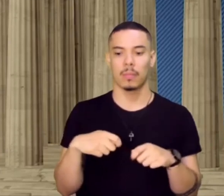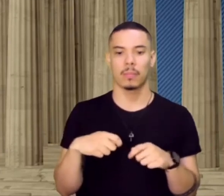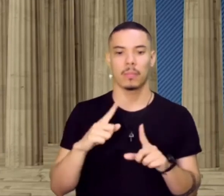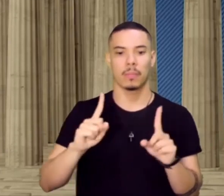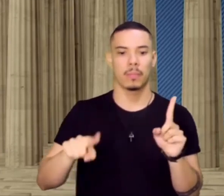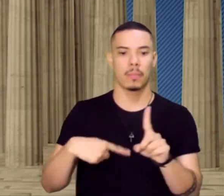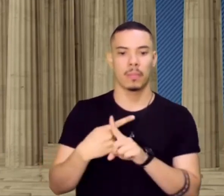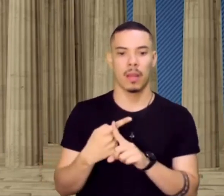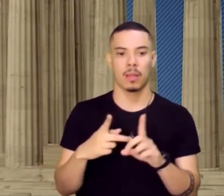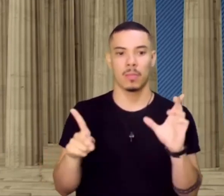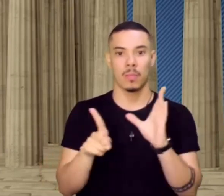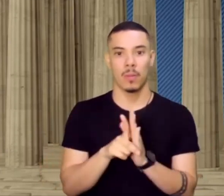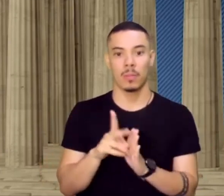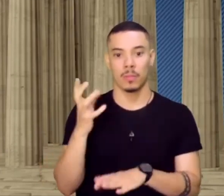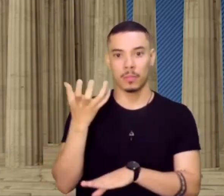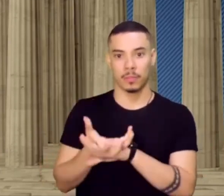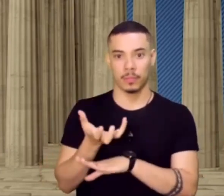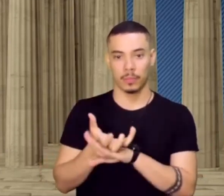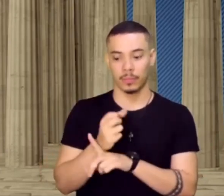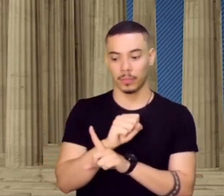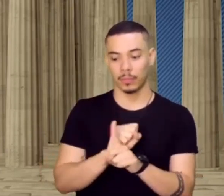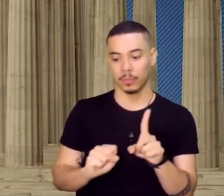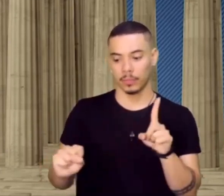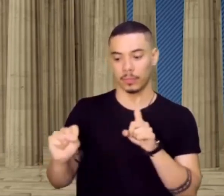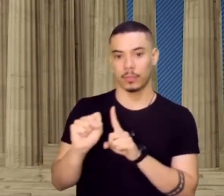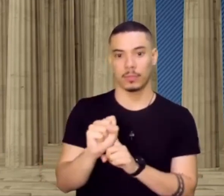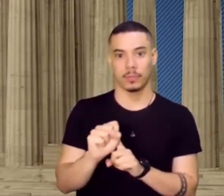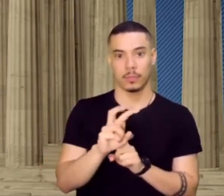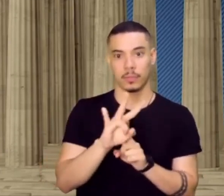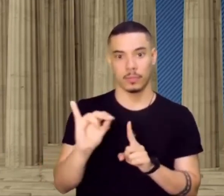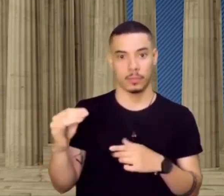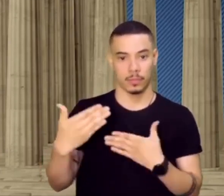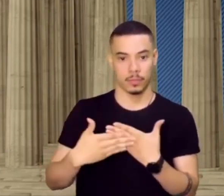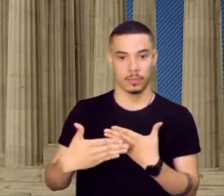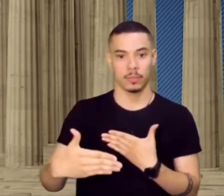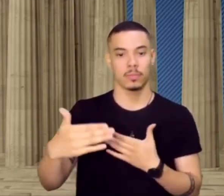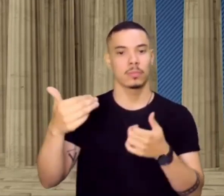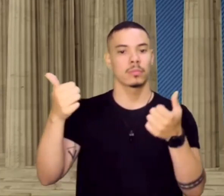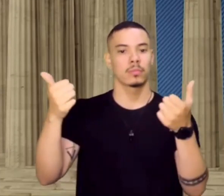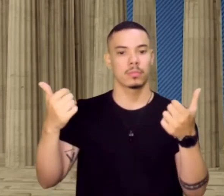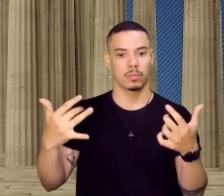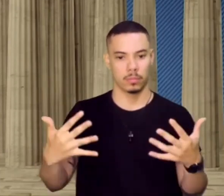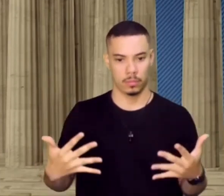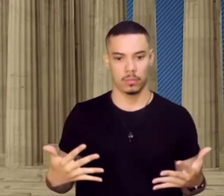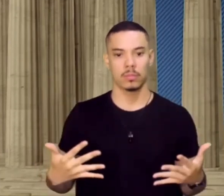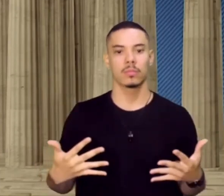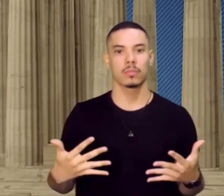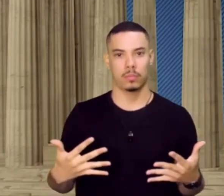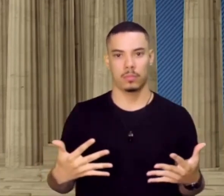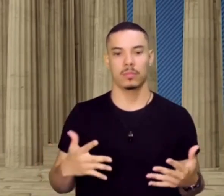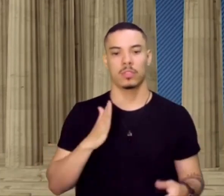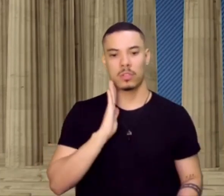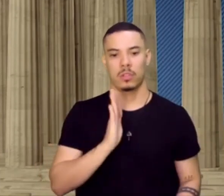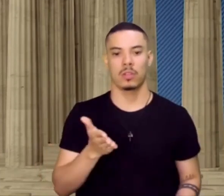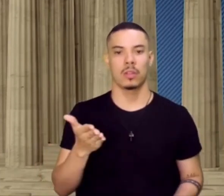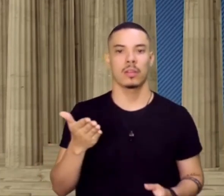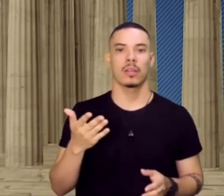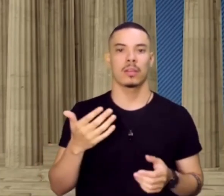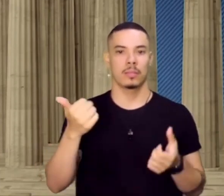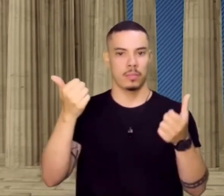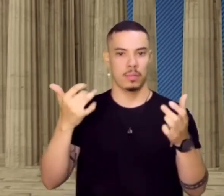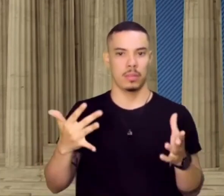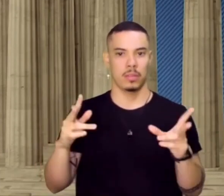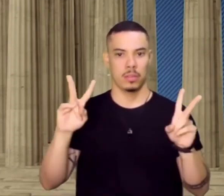componente curricular de sociologia falar para vocês, de certa forma, com certeza elas já responderam, já falaram sobre